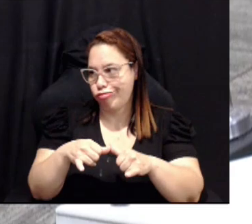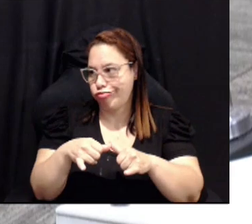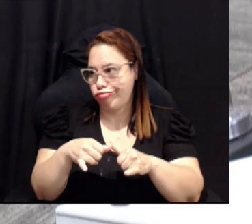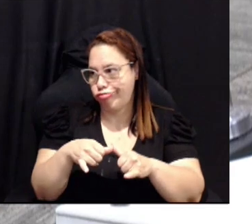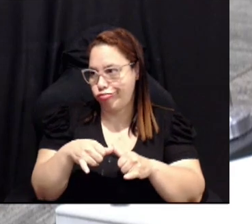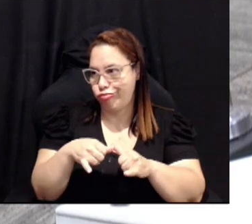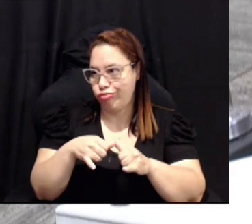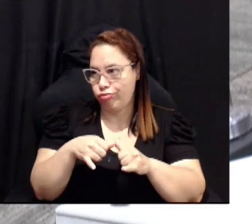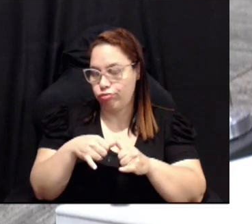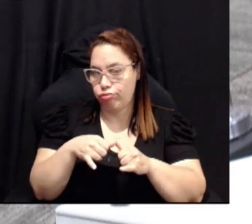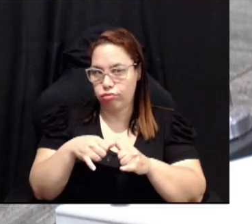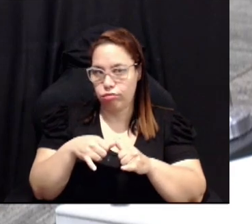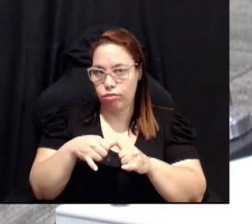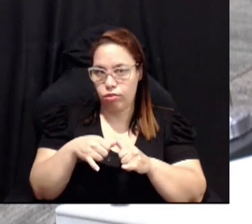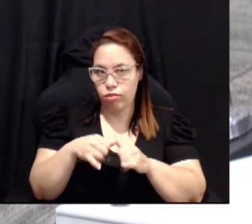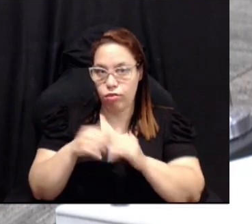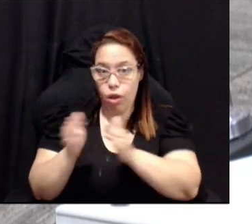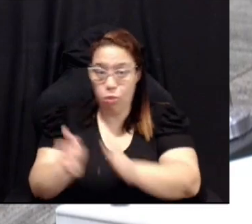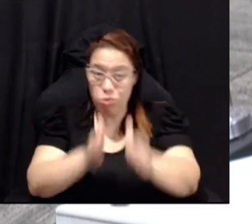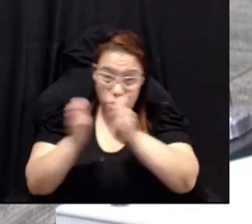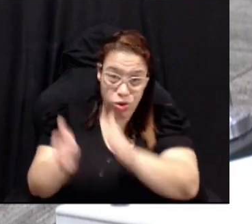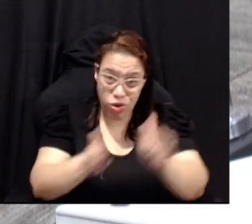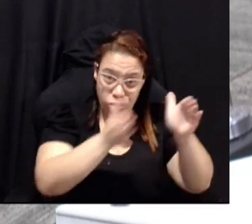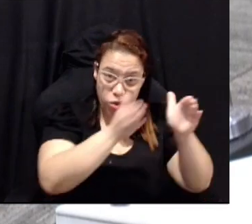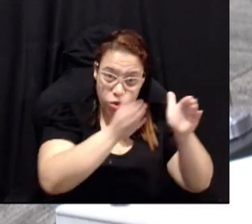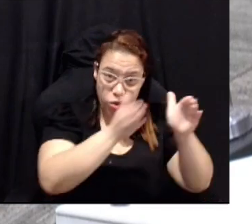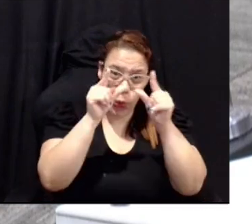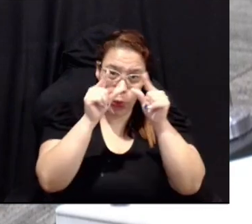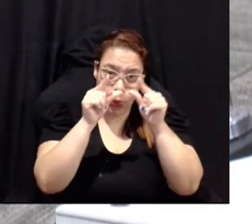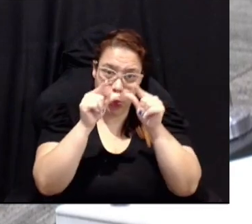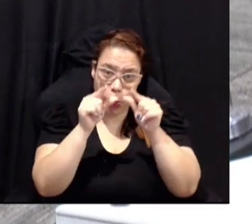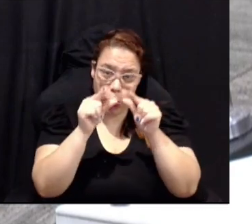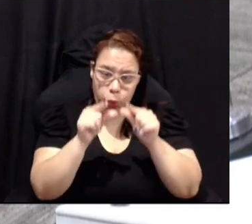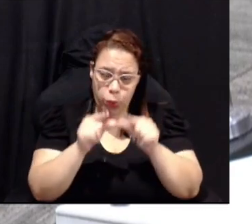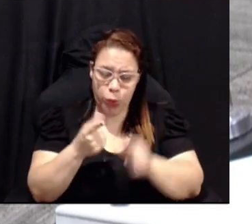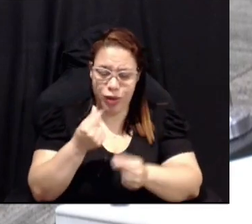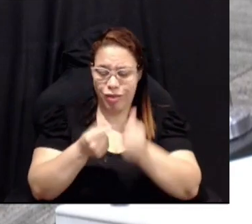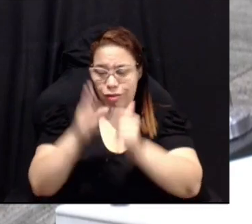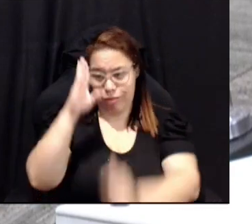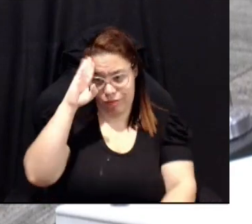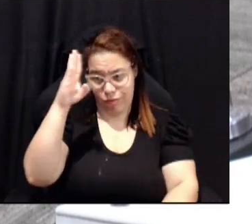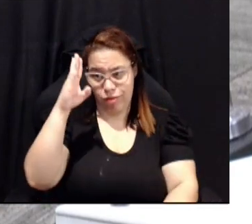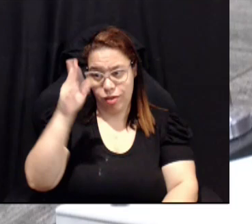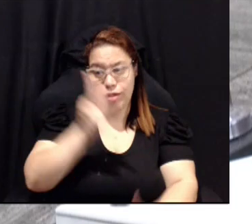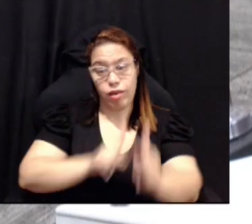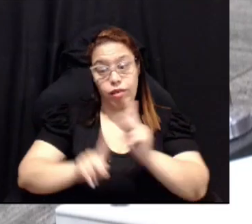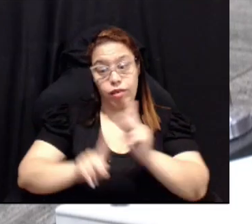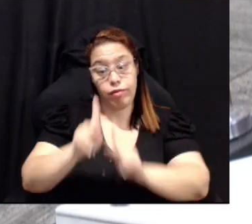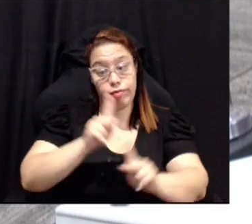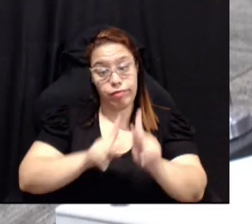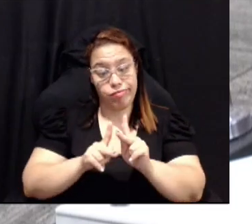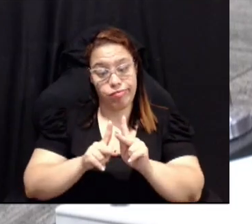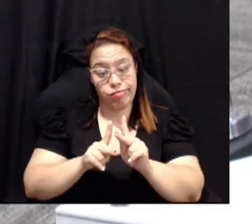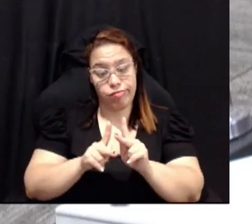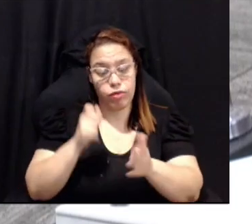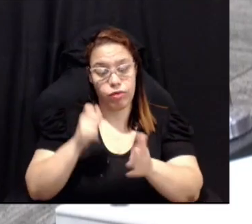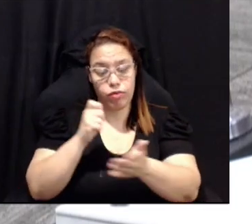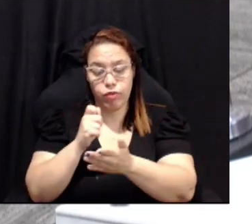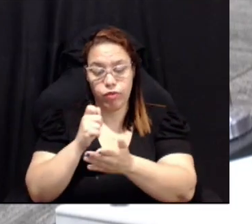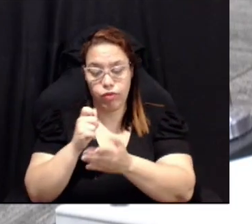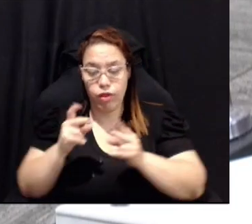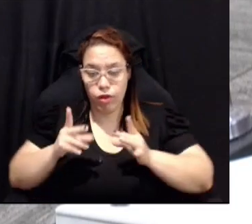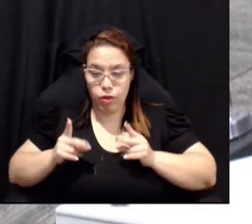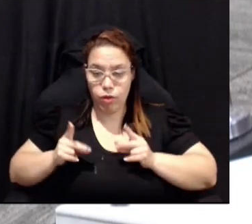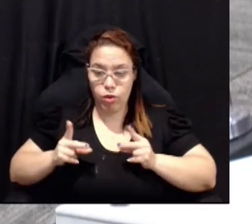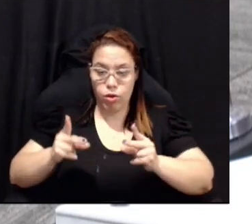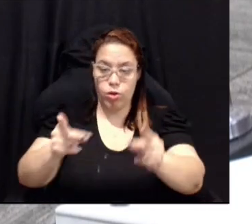uma produção que abaixaria, né, os custos, principalmente para a população. Eles teriam que vender obrigatoriamente mais barato por ter uma